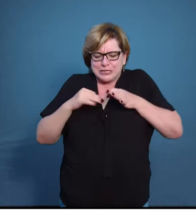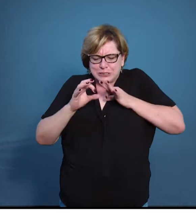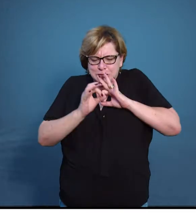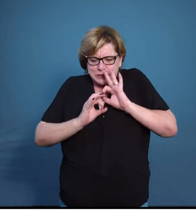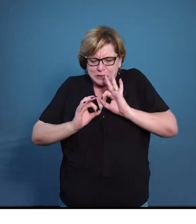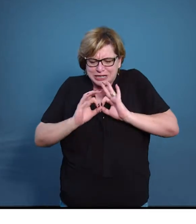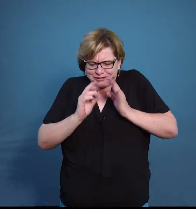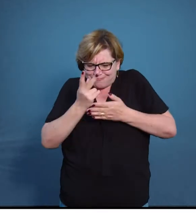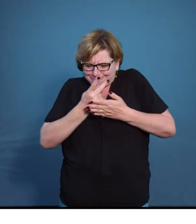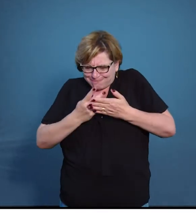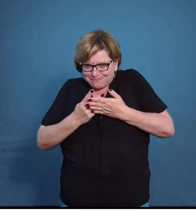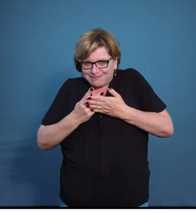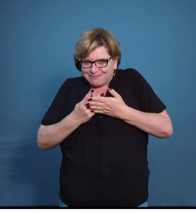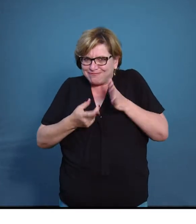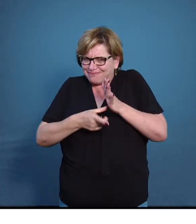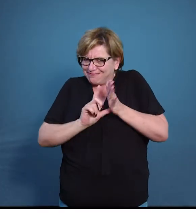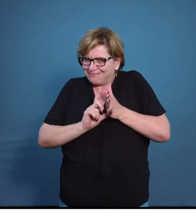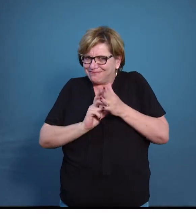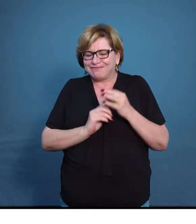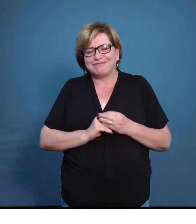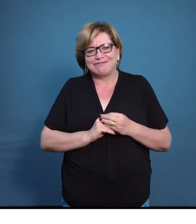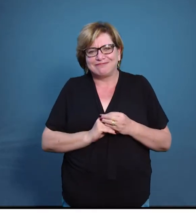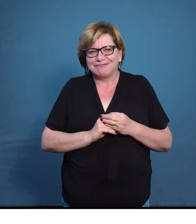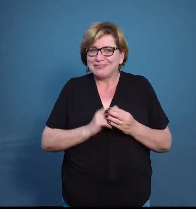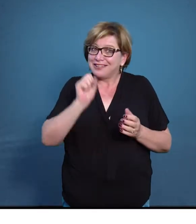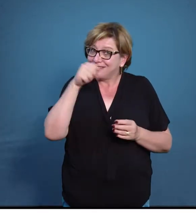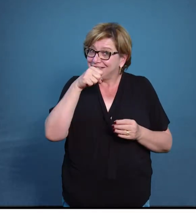desenhadas anteriormente ou não?